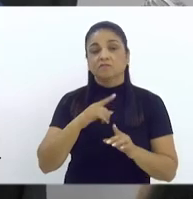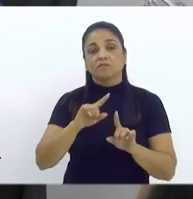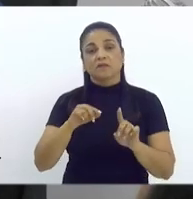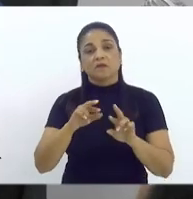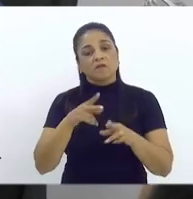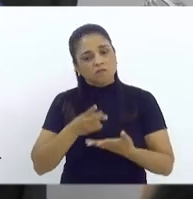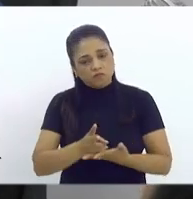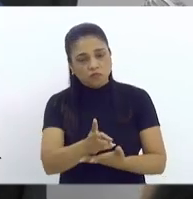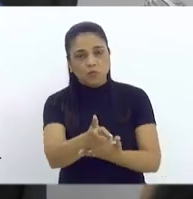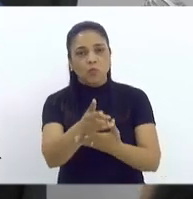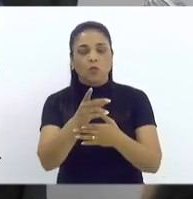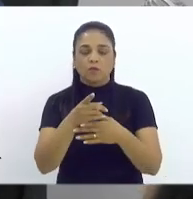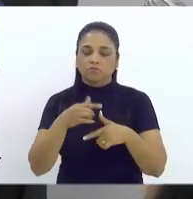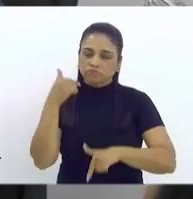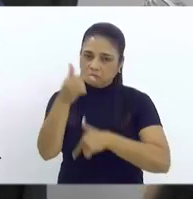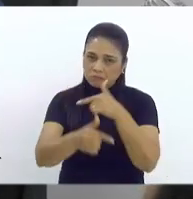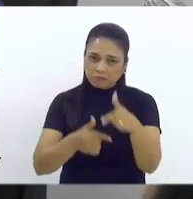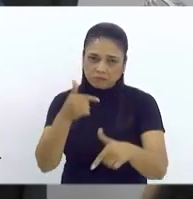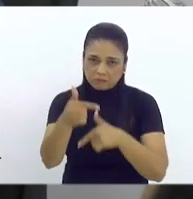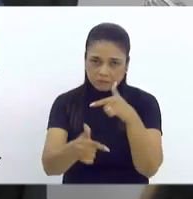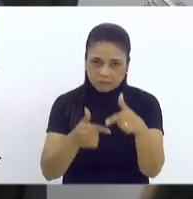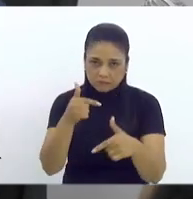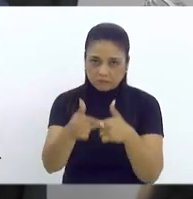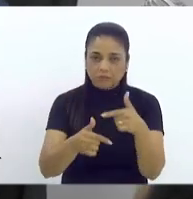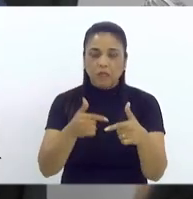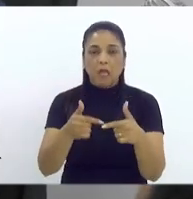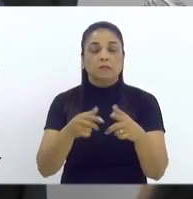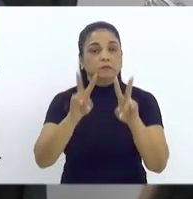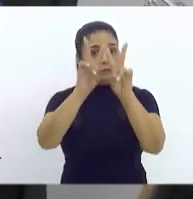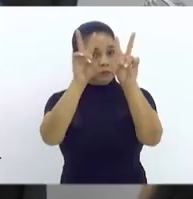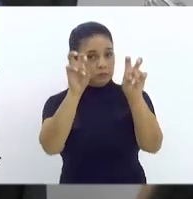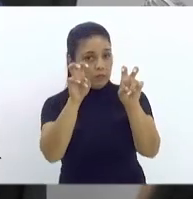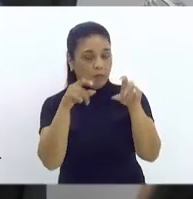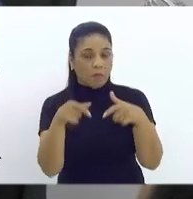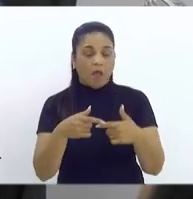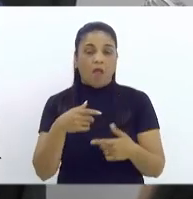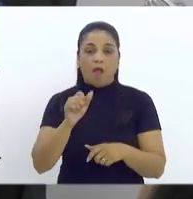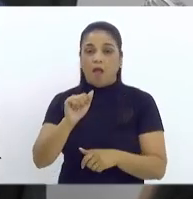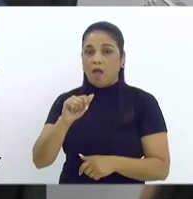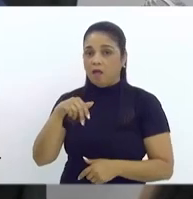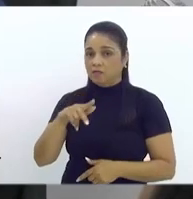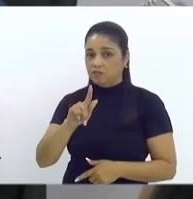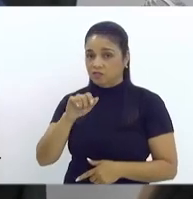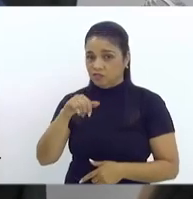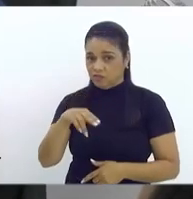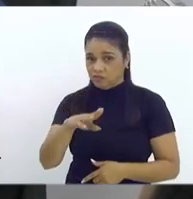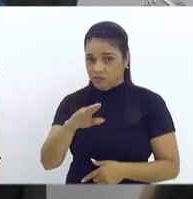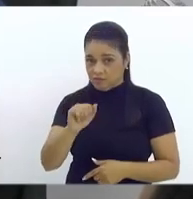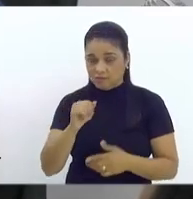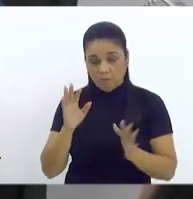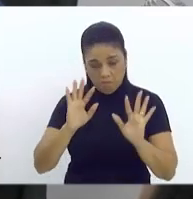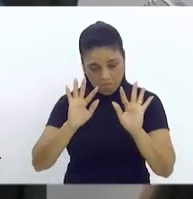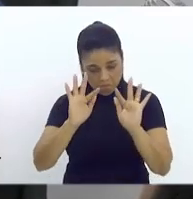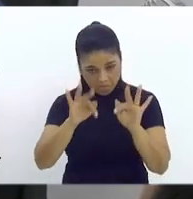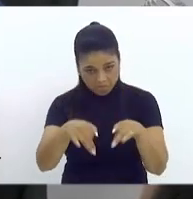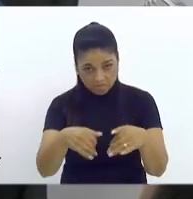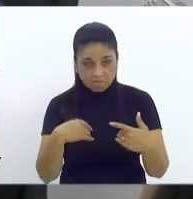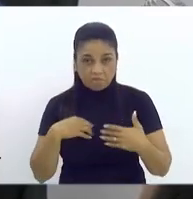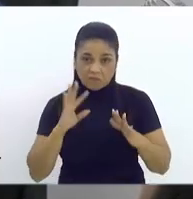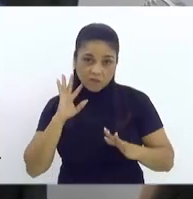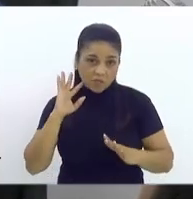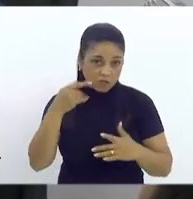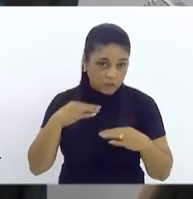8 a continuidade dos trabalhos, se conseguirmos esgotar o assunto com as agências no próprio dia 8. Fica aqui convidado já o deputado Alan para que